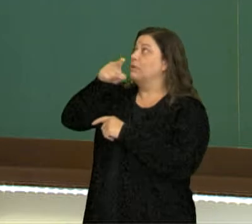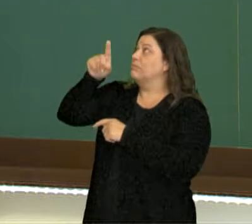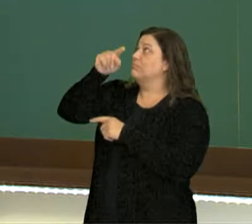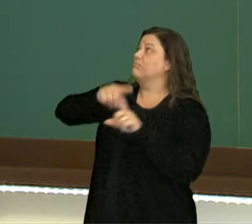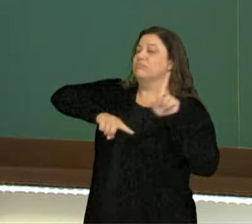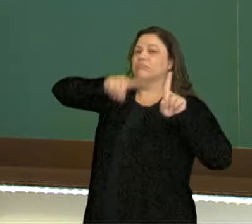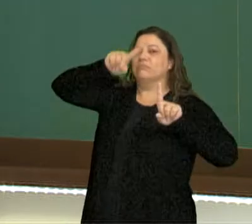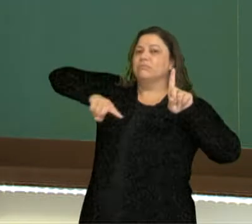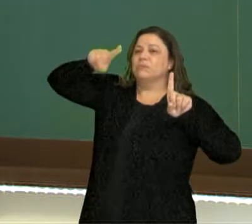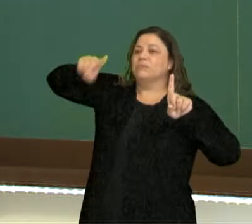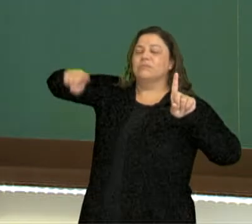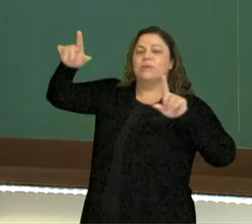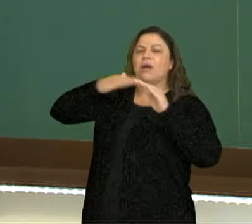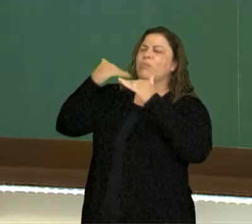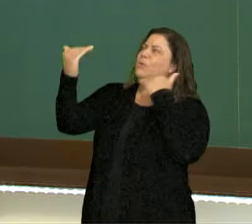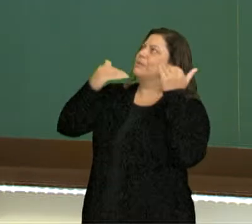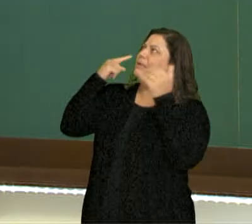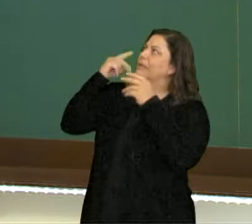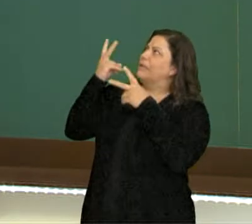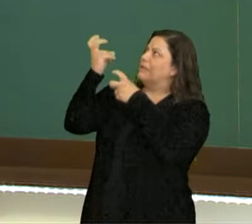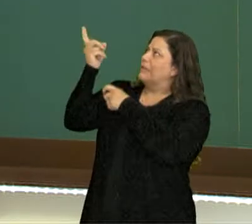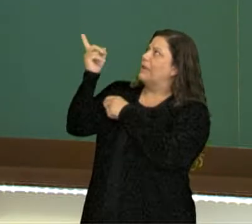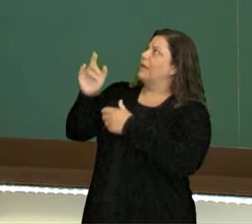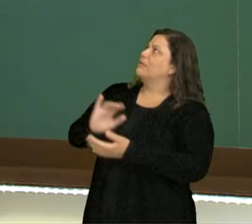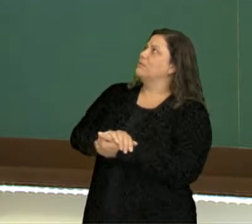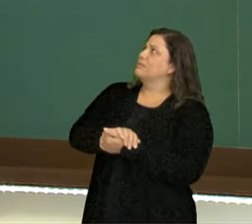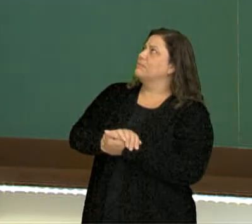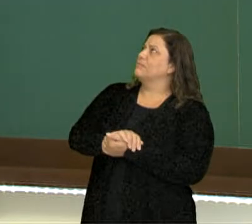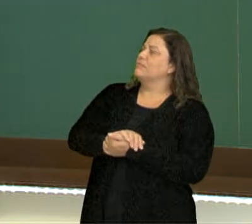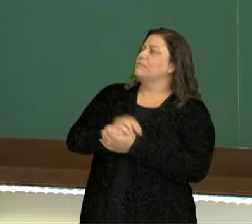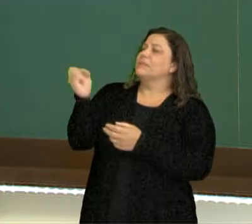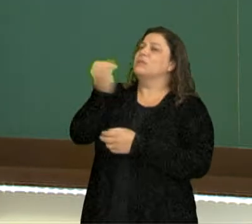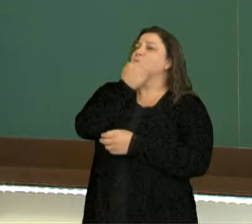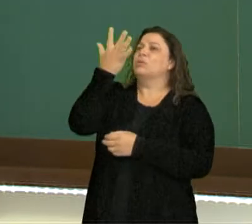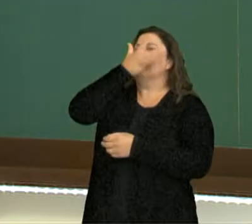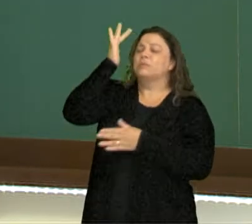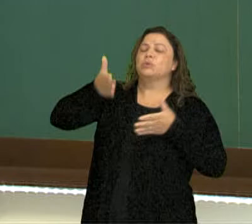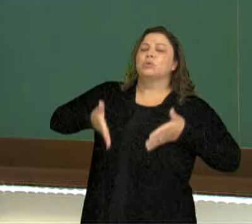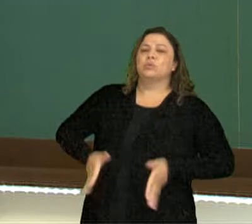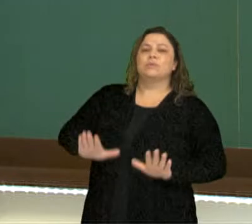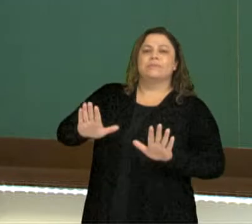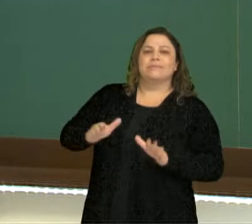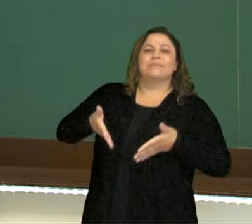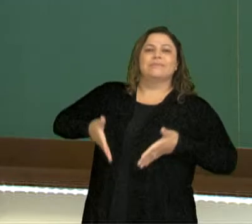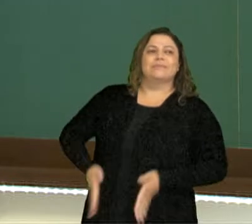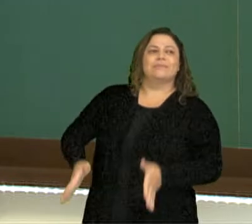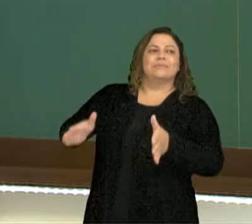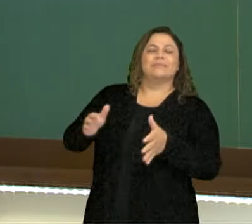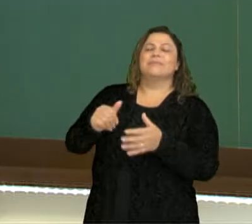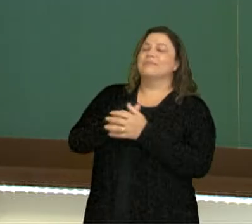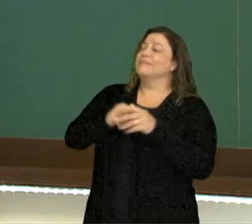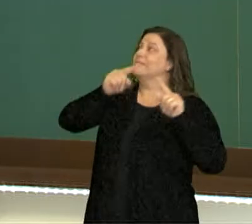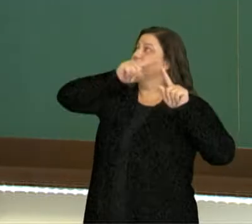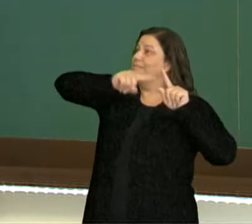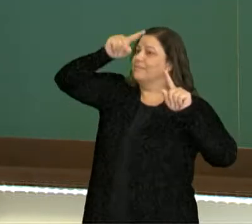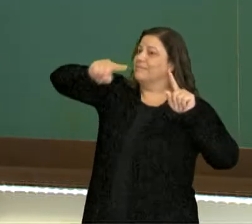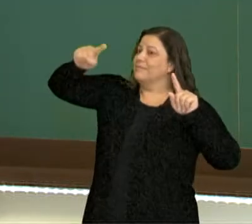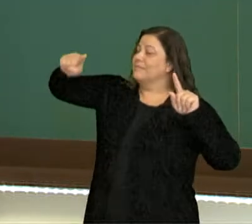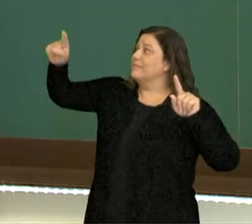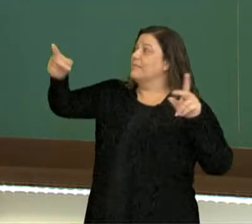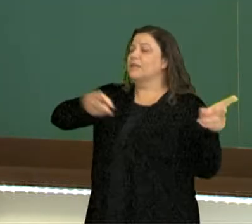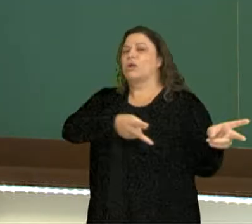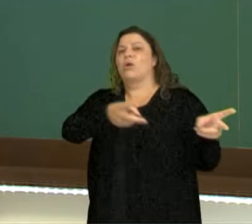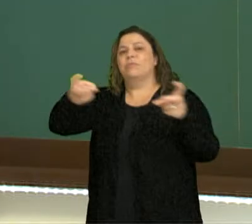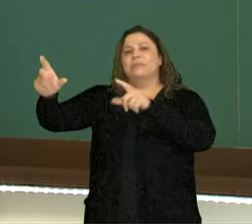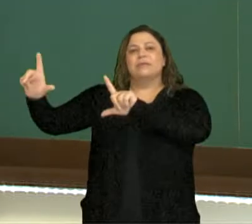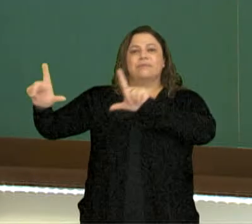de mortalidade, tá? E aqui a taxa de natalidade, aqui, ó, é esses índices aqui. Observe a